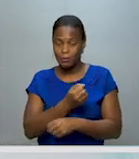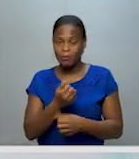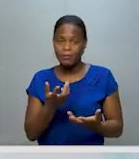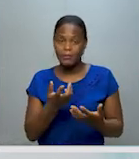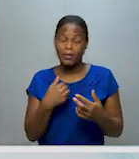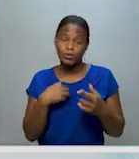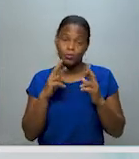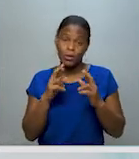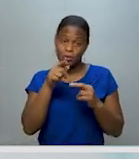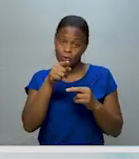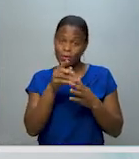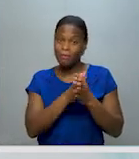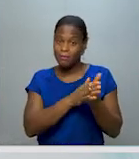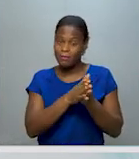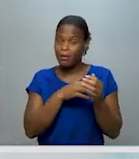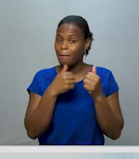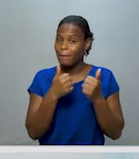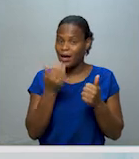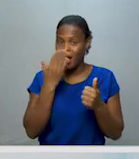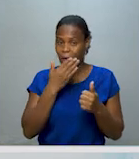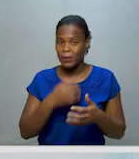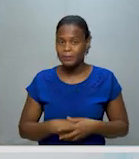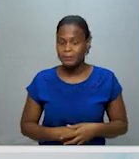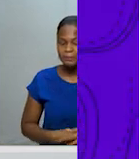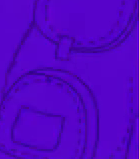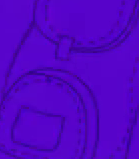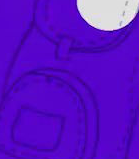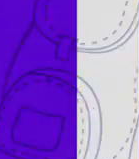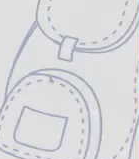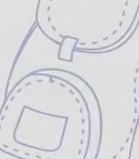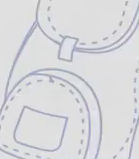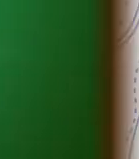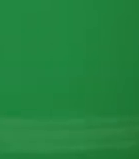tarefa. Eu espero que você tenha aproveitado muito bem nessa aula.